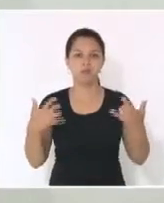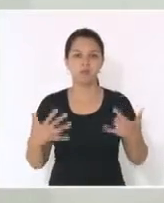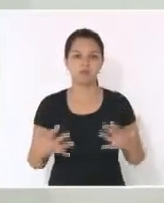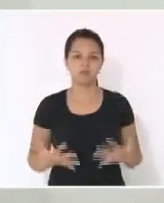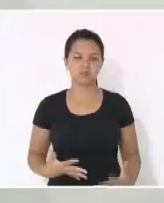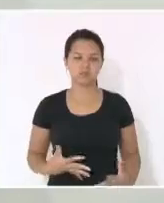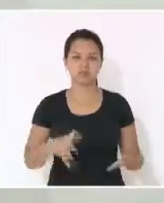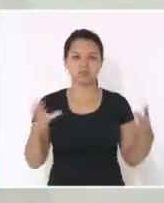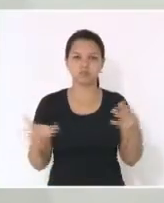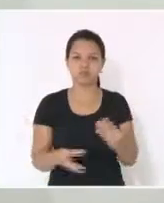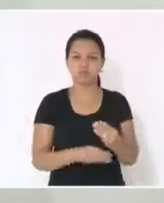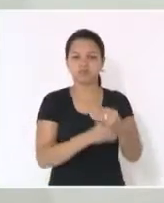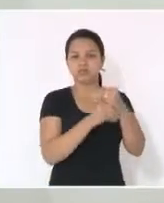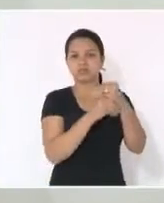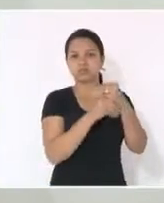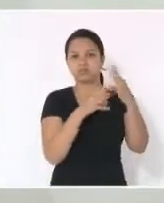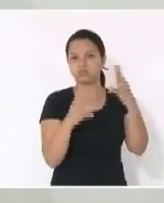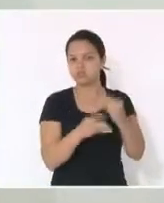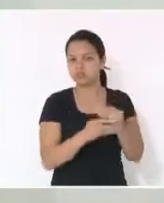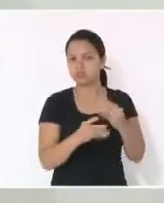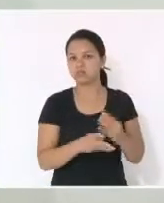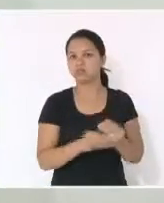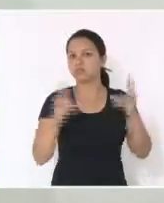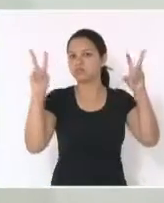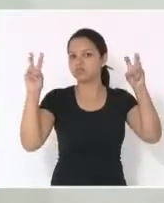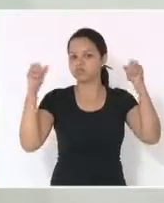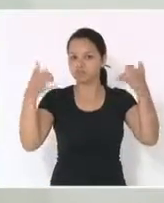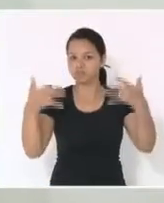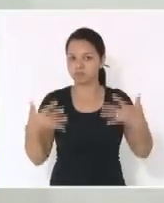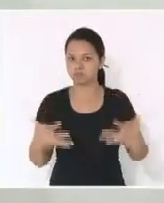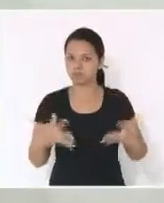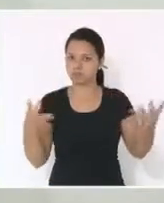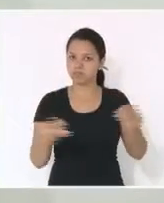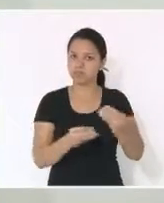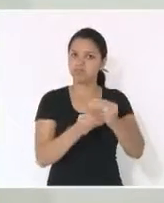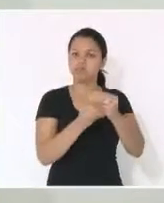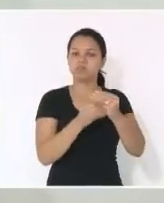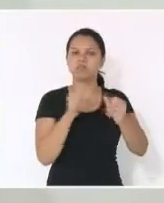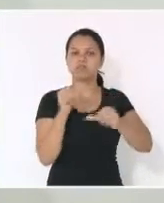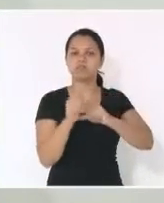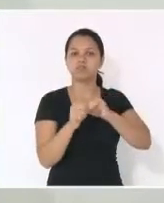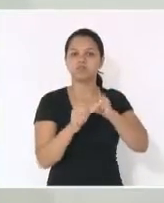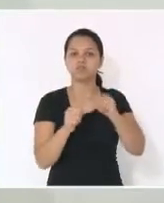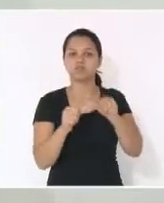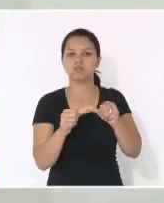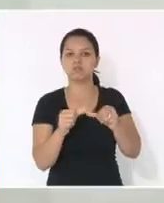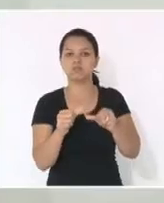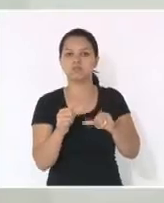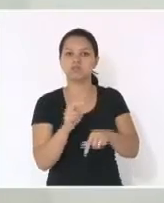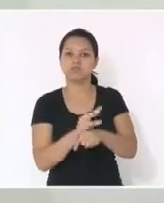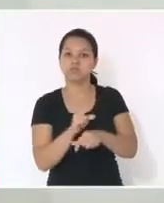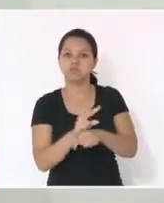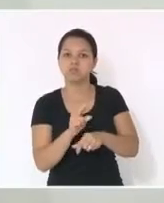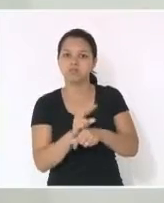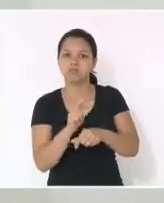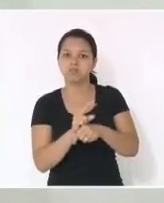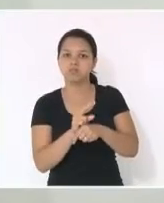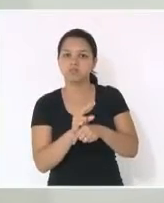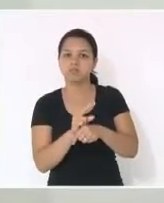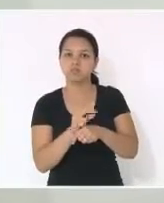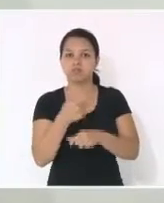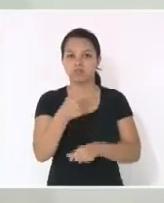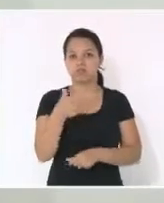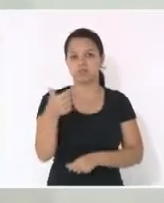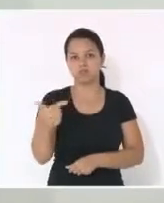trazido aqui da medida provisória 220 que está impactando todo meio econômico